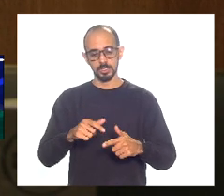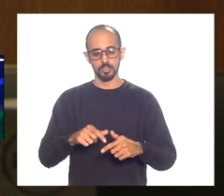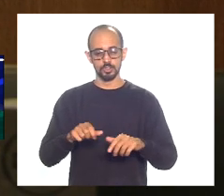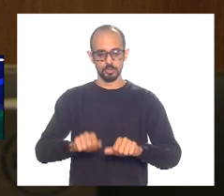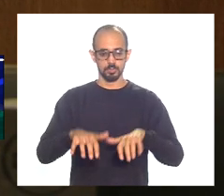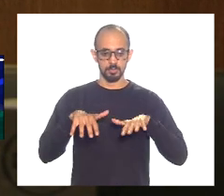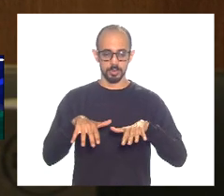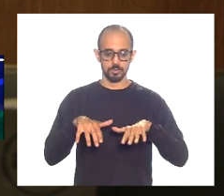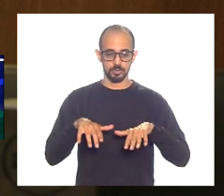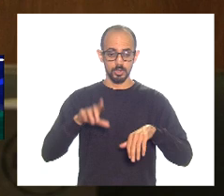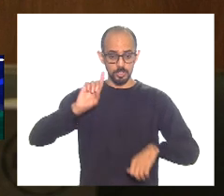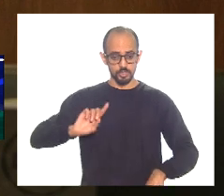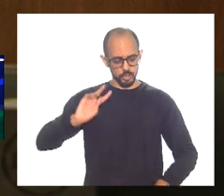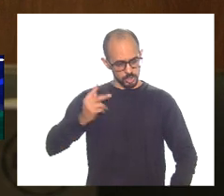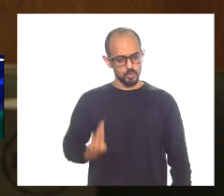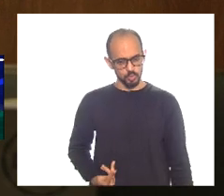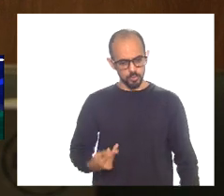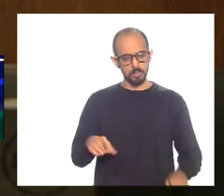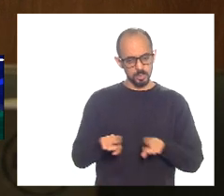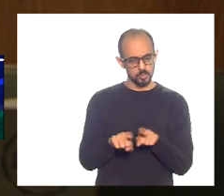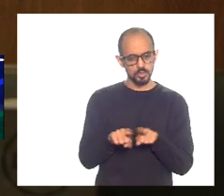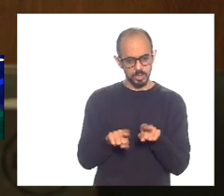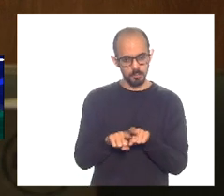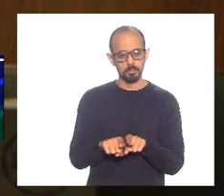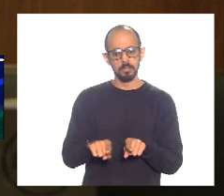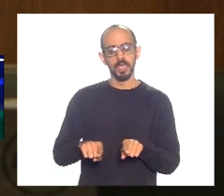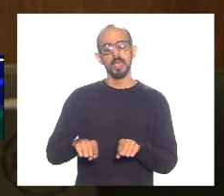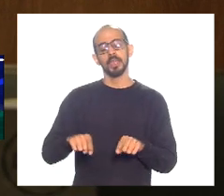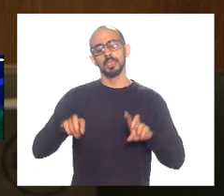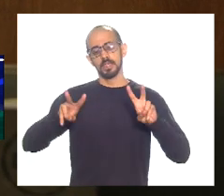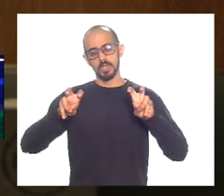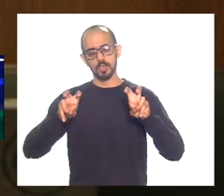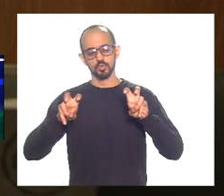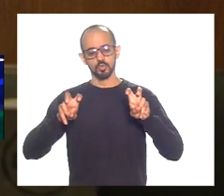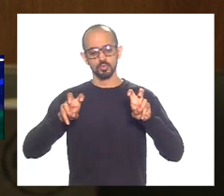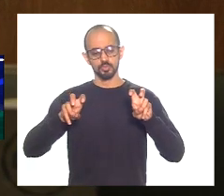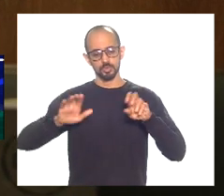Direitos humanos também, assuntos da criança também.